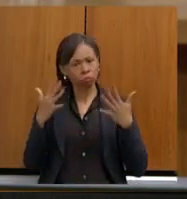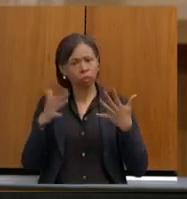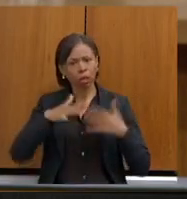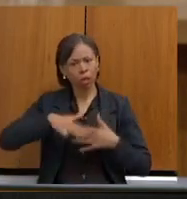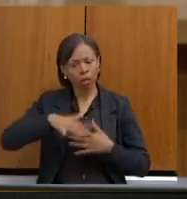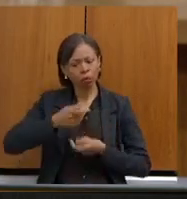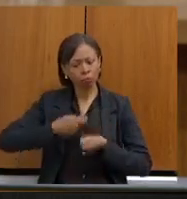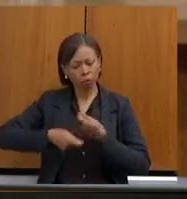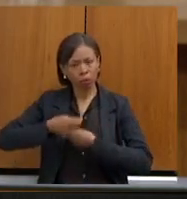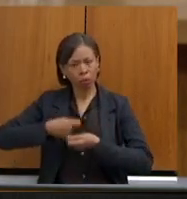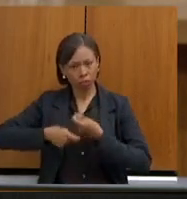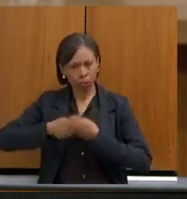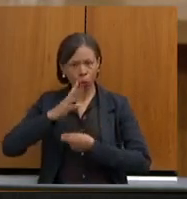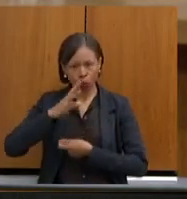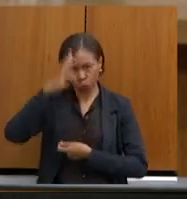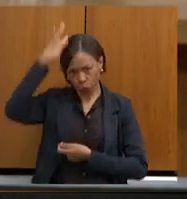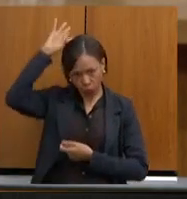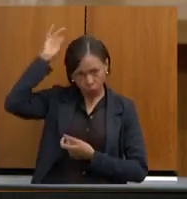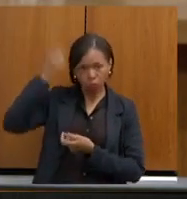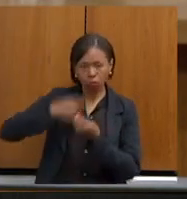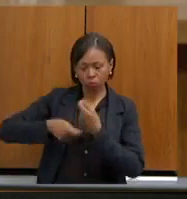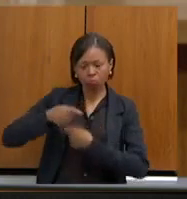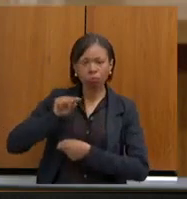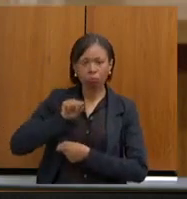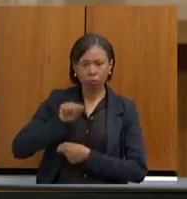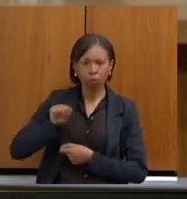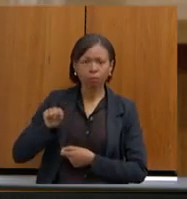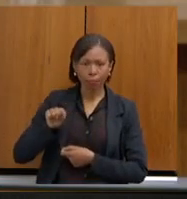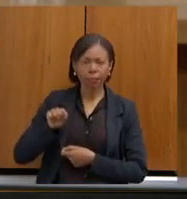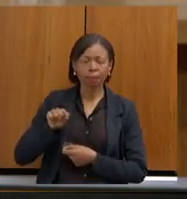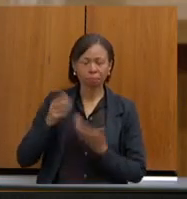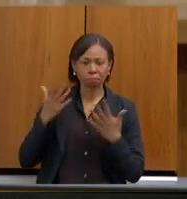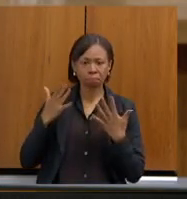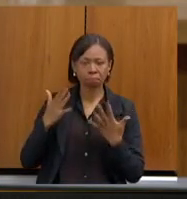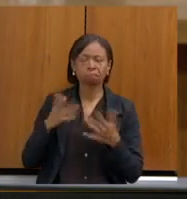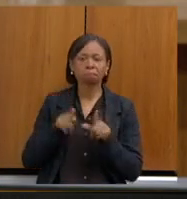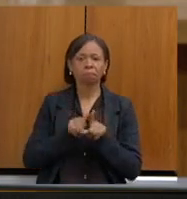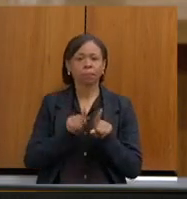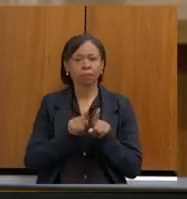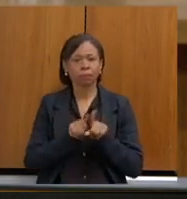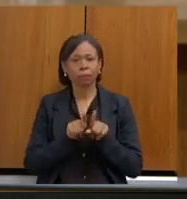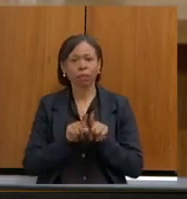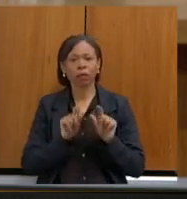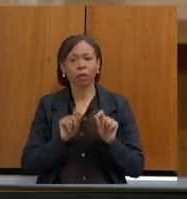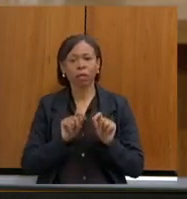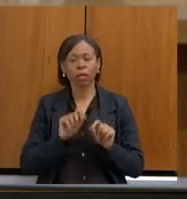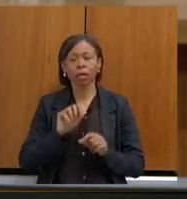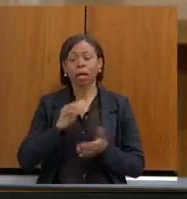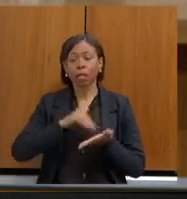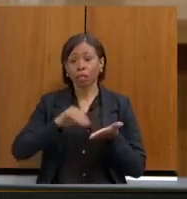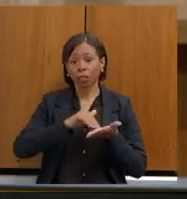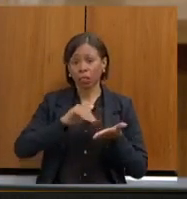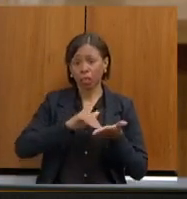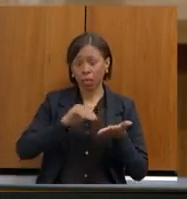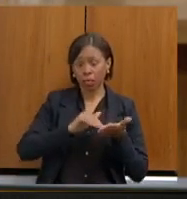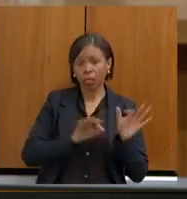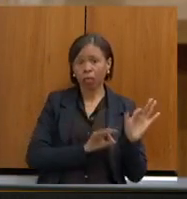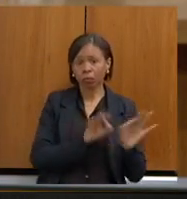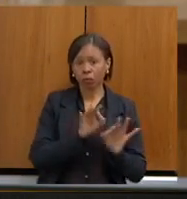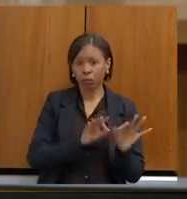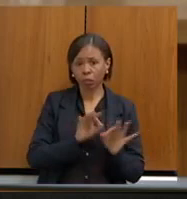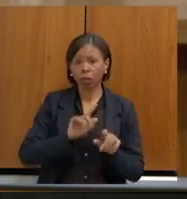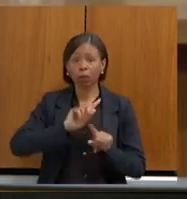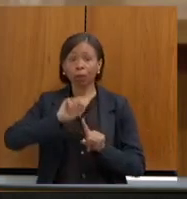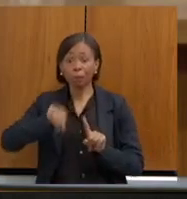administração bem como a sensibilidade da Seplag e da fazenda